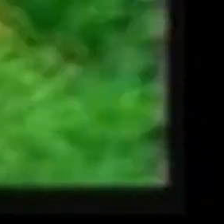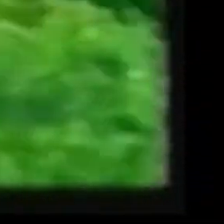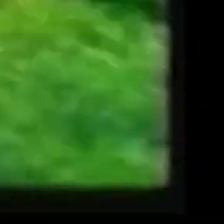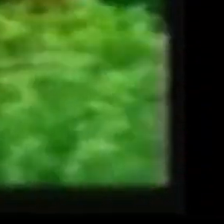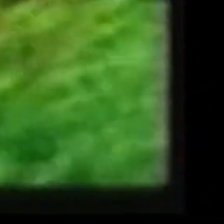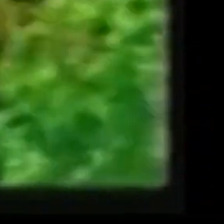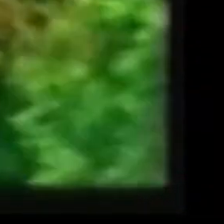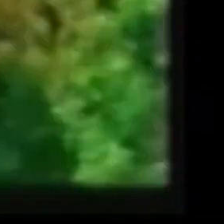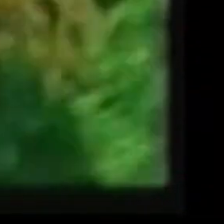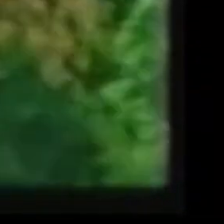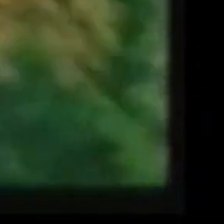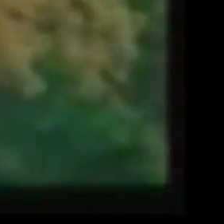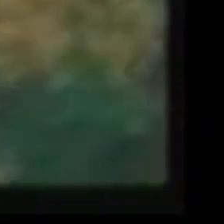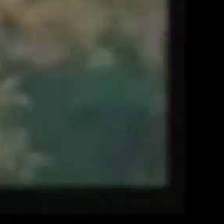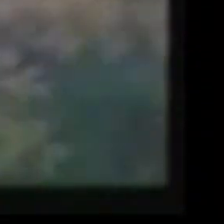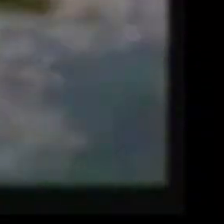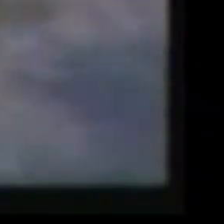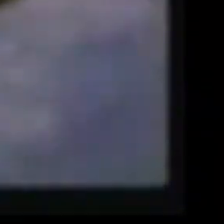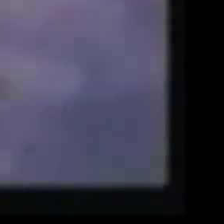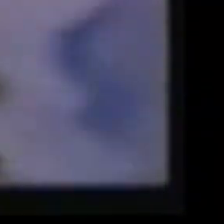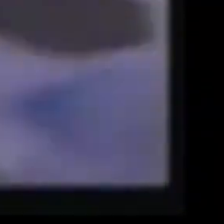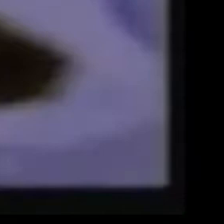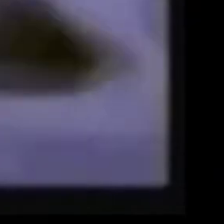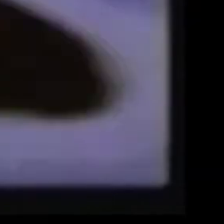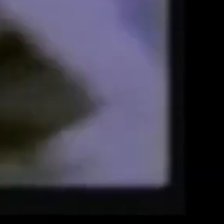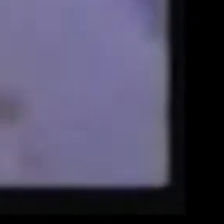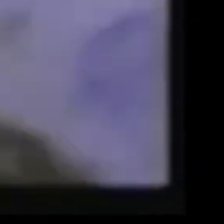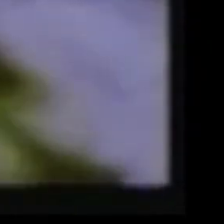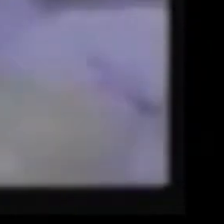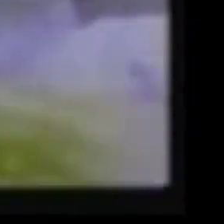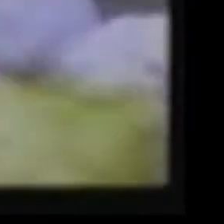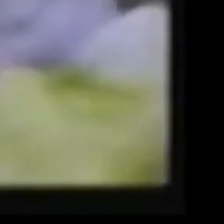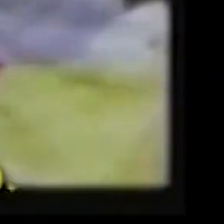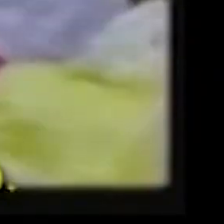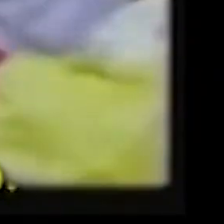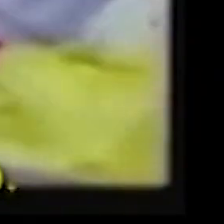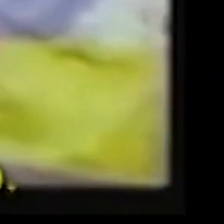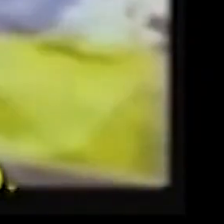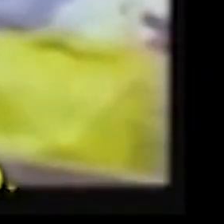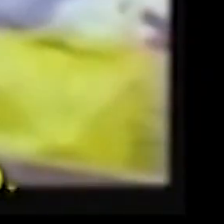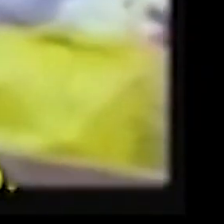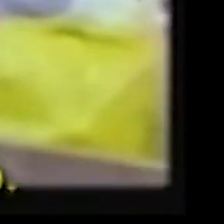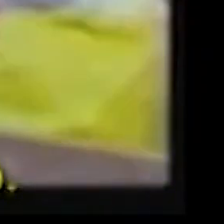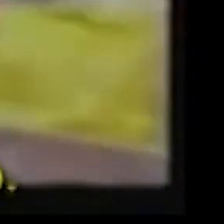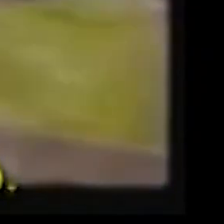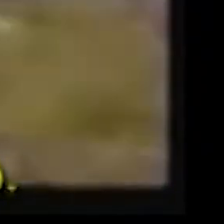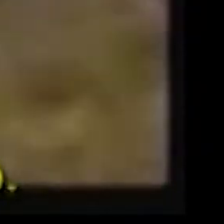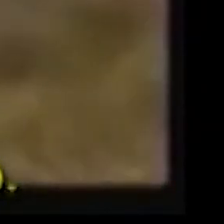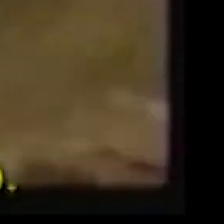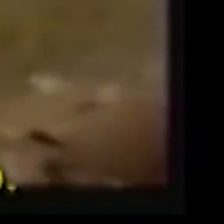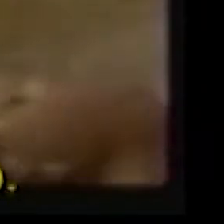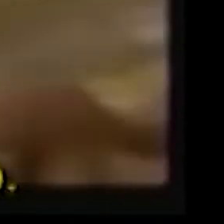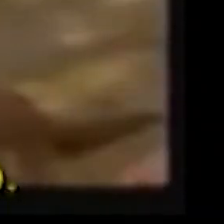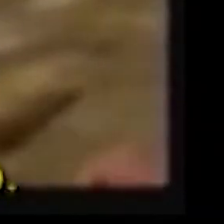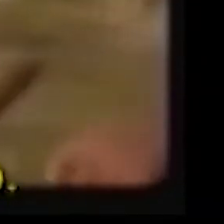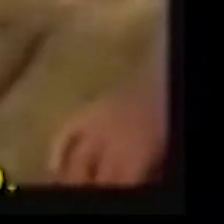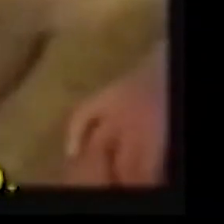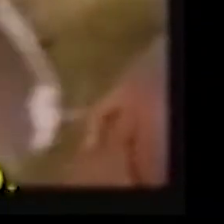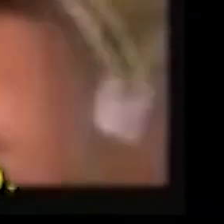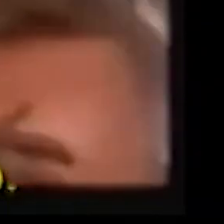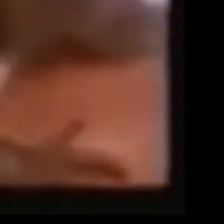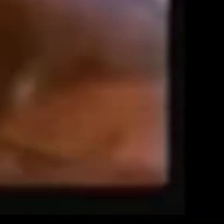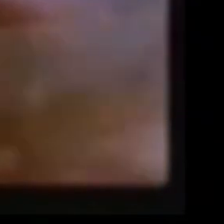forte, verás que o filho teu não foge à luta, nem teme quem te adora a própria